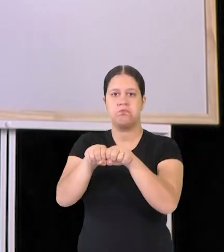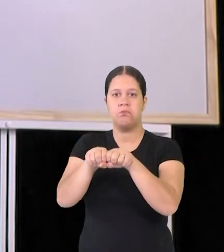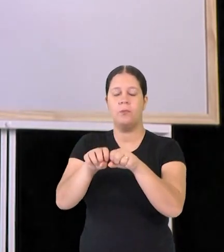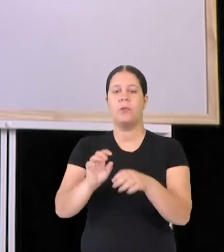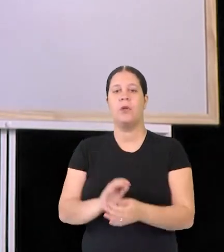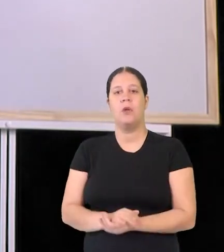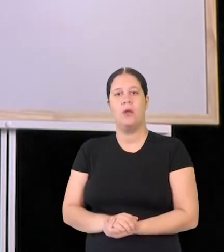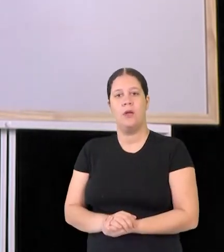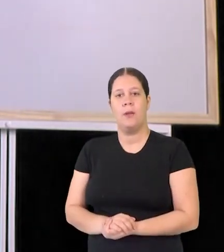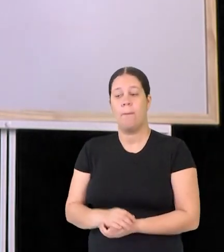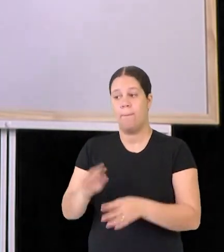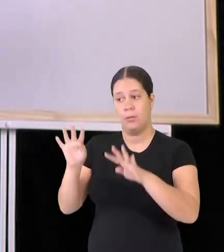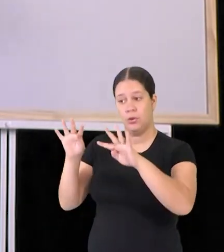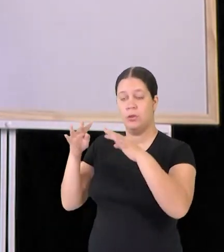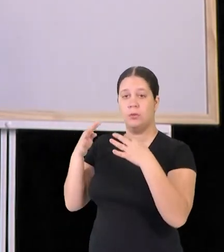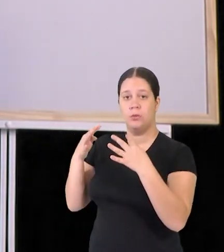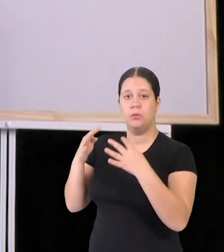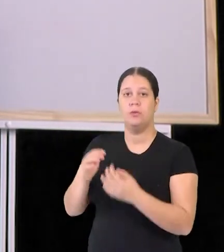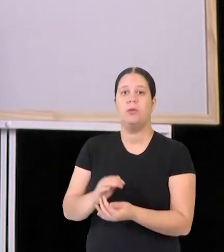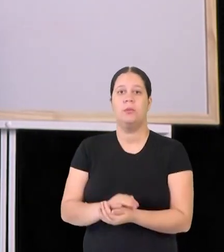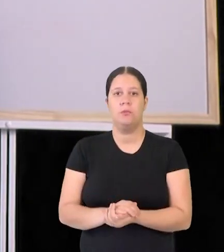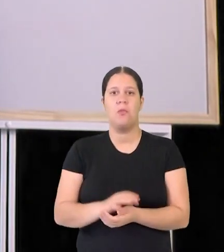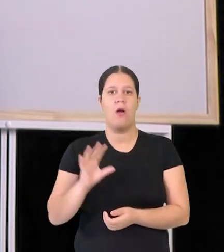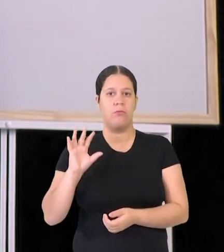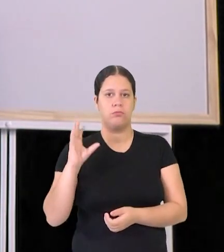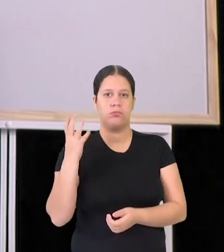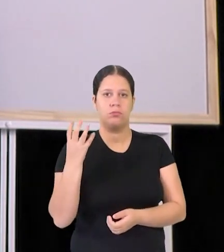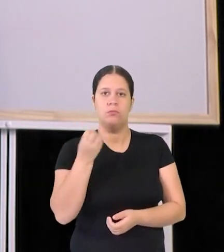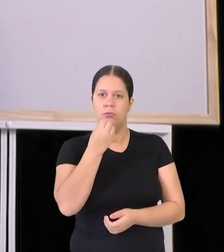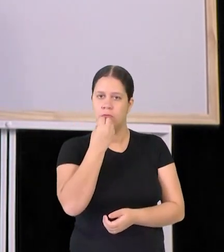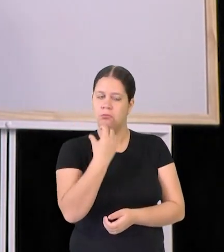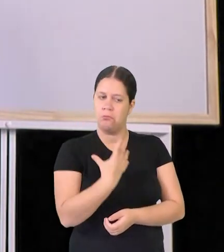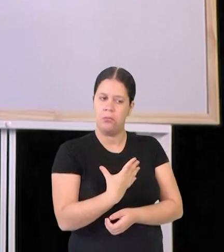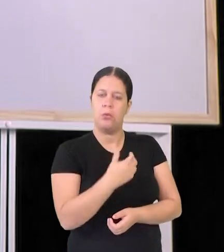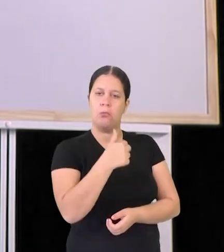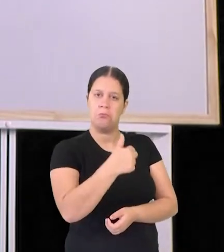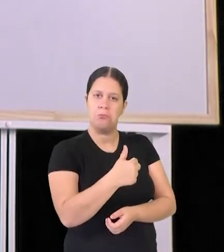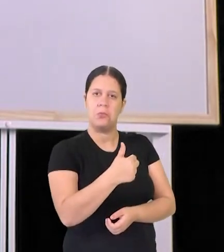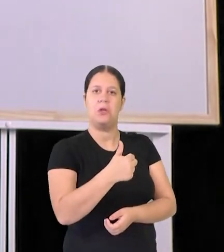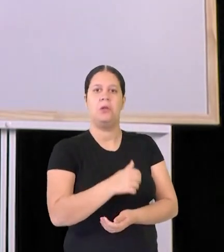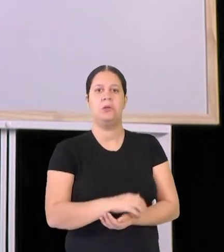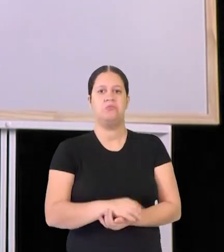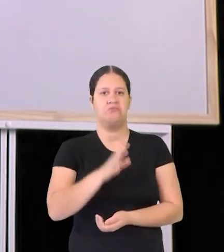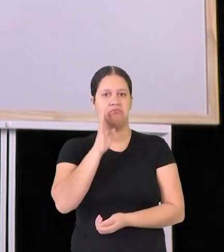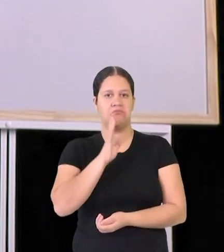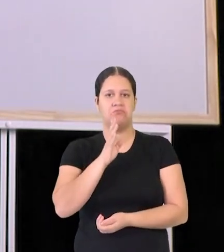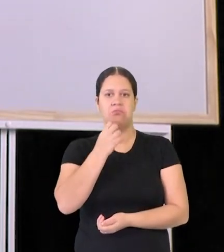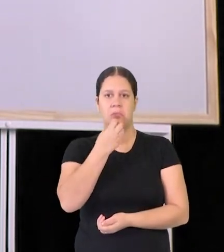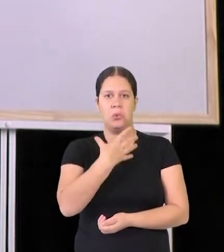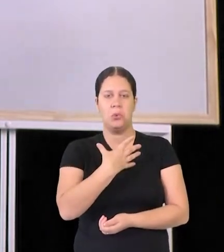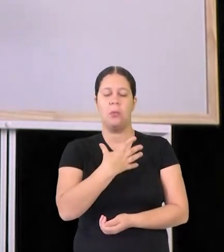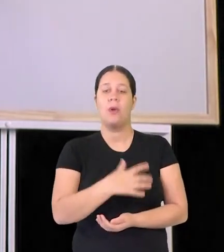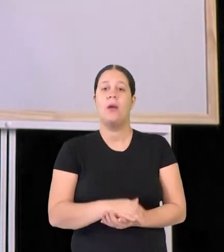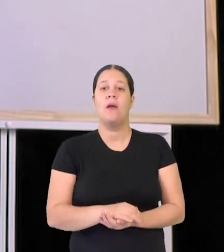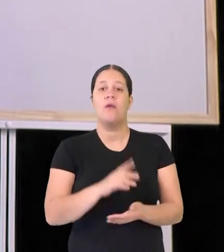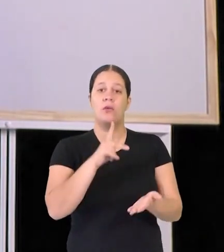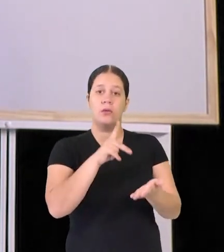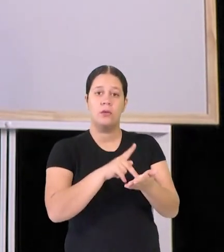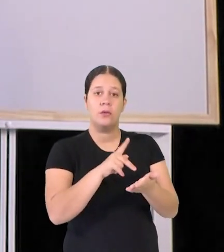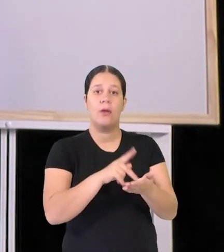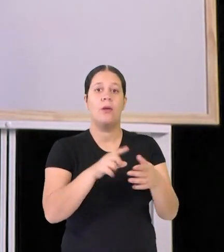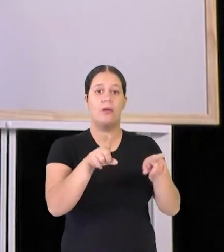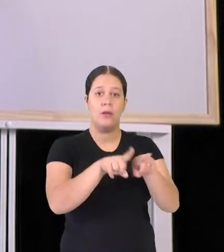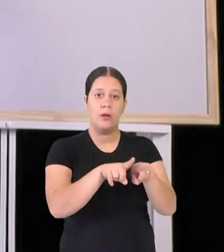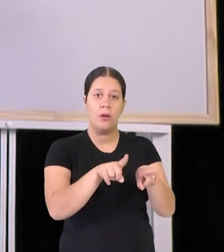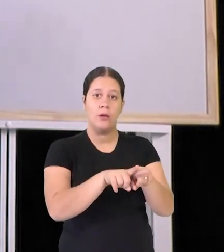Presta atenção no que ele falou aí, certo? A solução é boa, além de aumentar a reserva de água, tá massa. Isso é verdade. Daí ele continua: